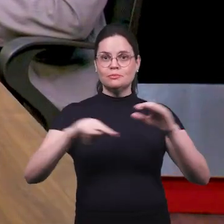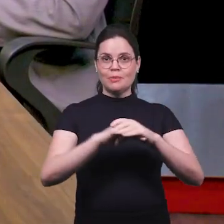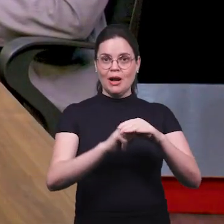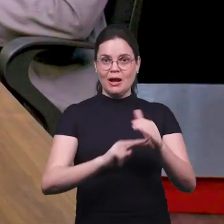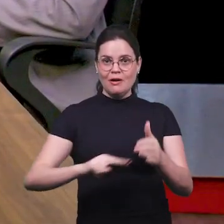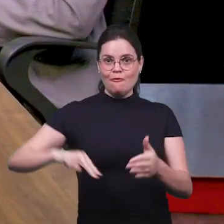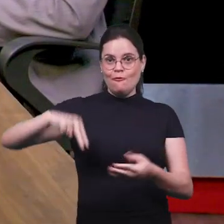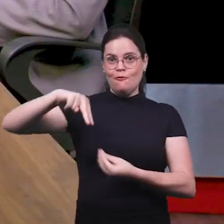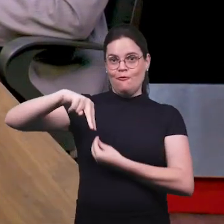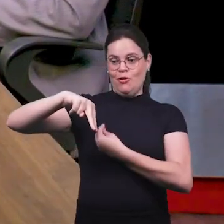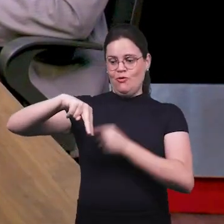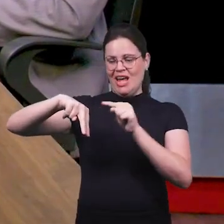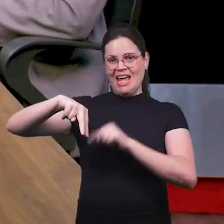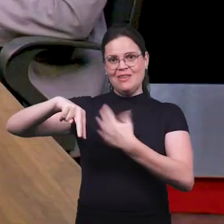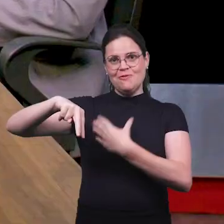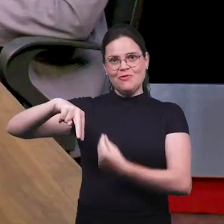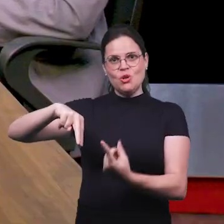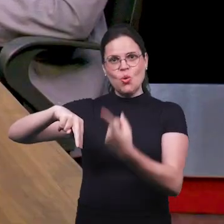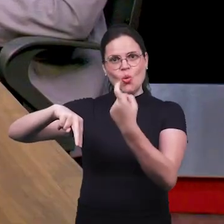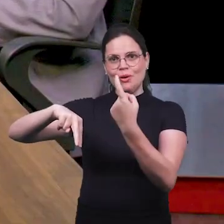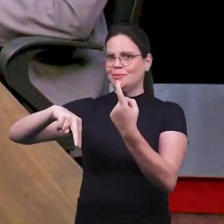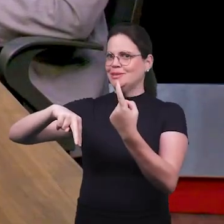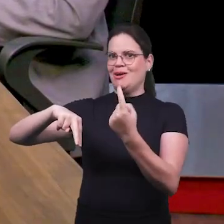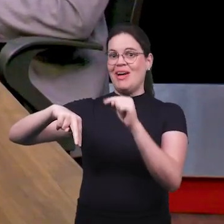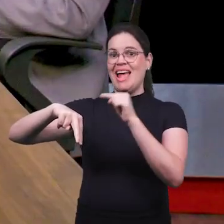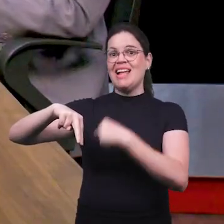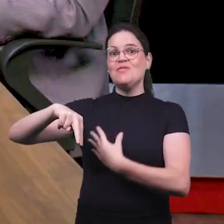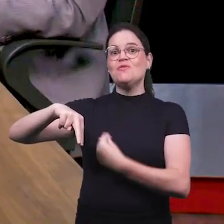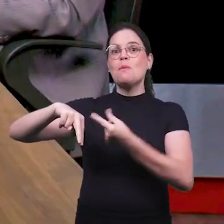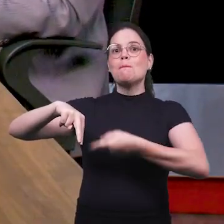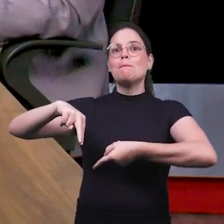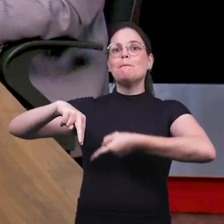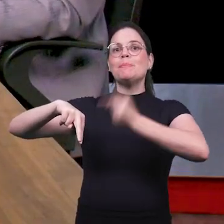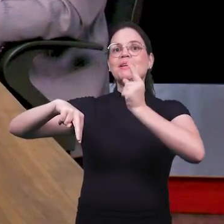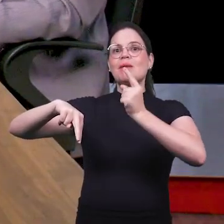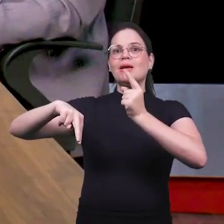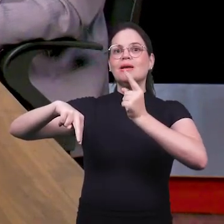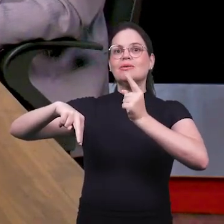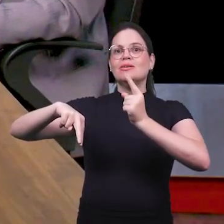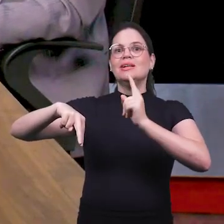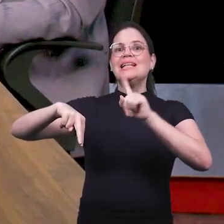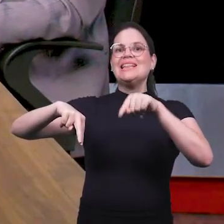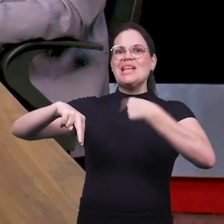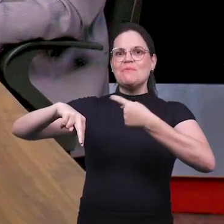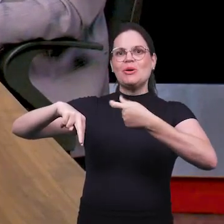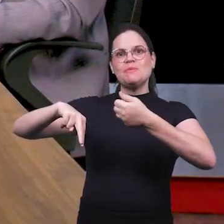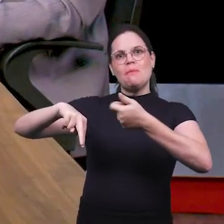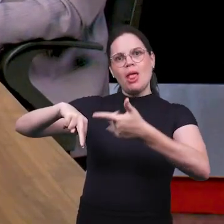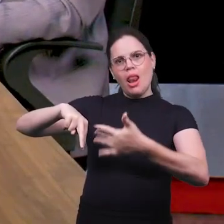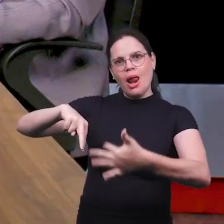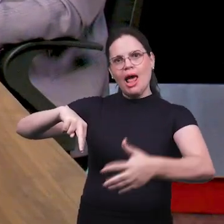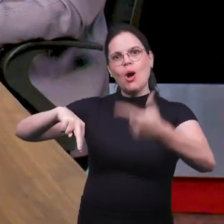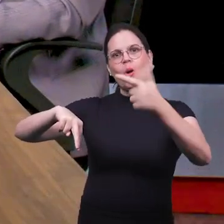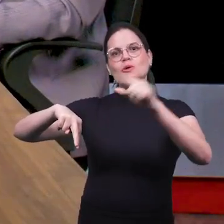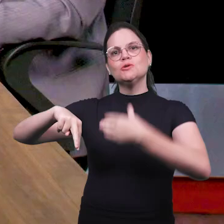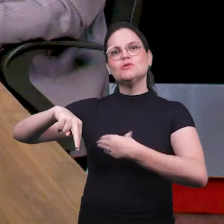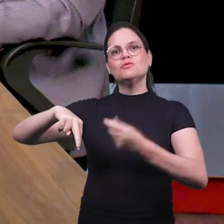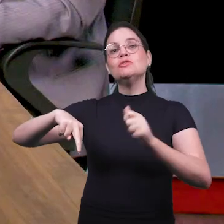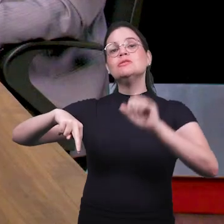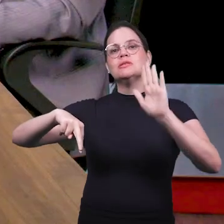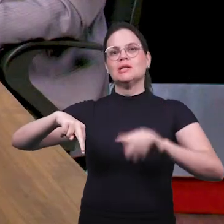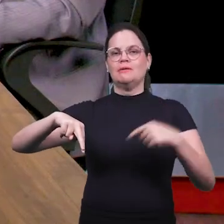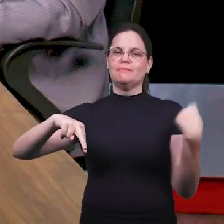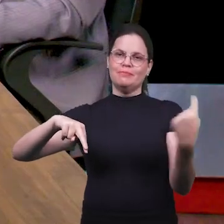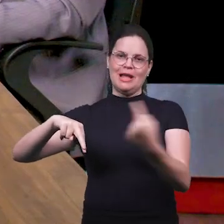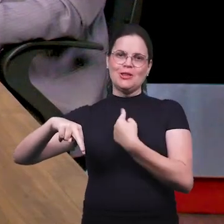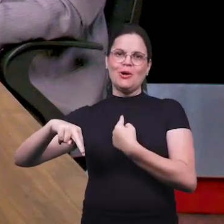direito a uma herança que nós não tínhamos direito, não tínhamos acesso. Mas o Senhor nos trouxe na adoção como filhos, nos adotou